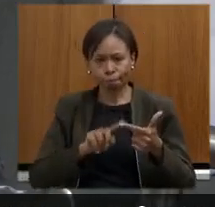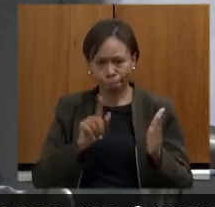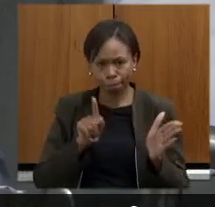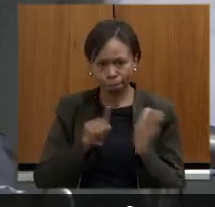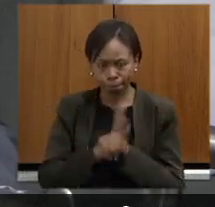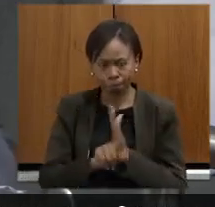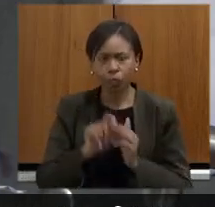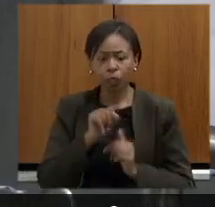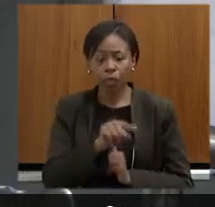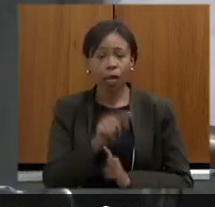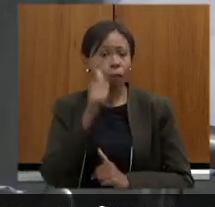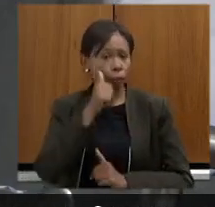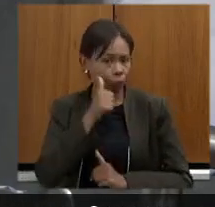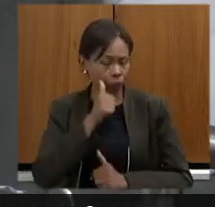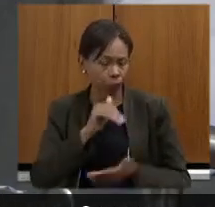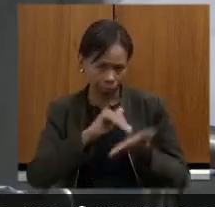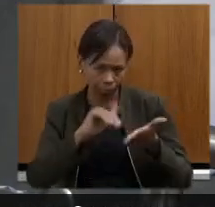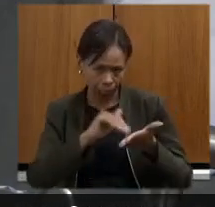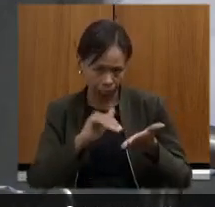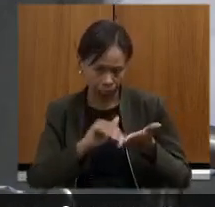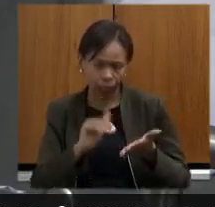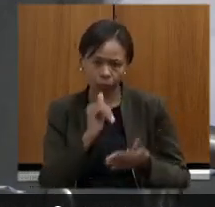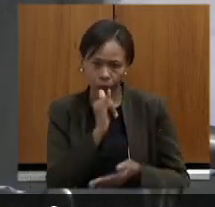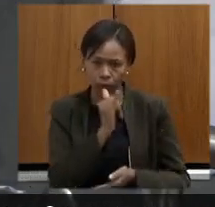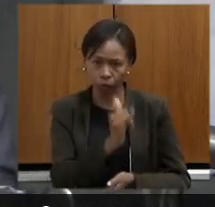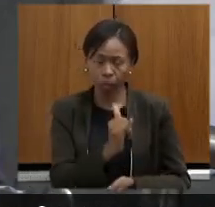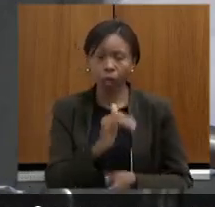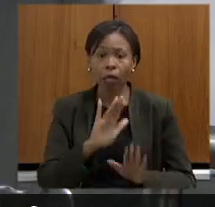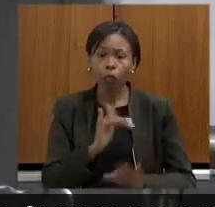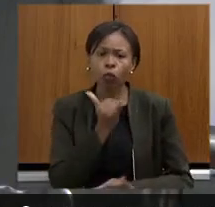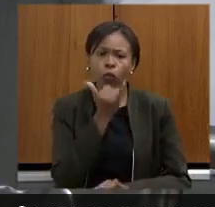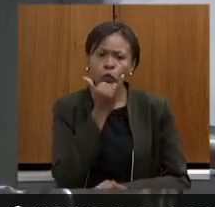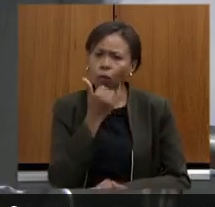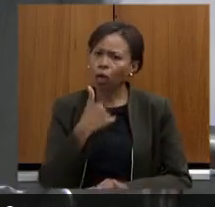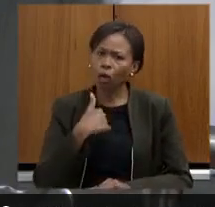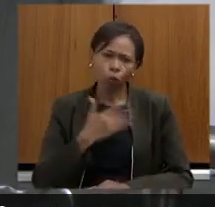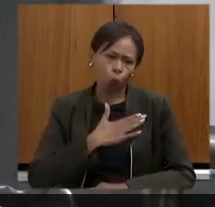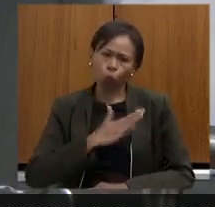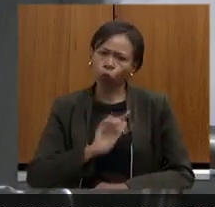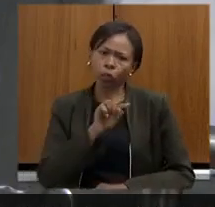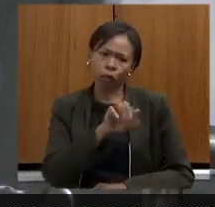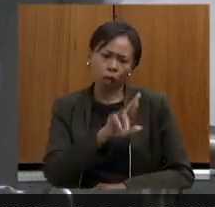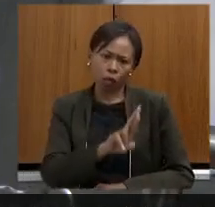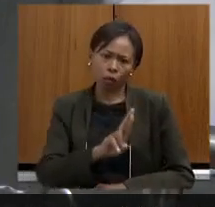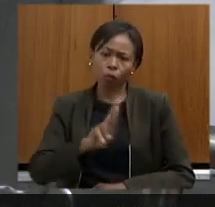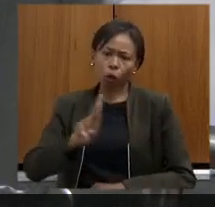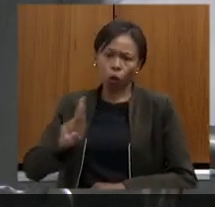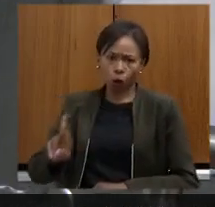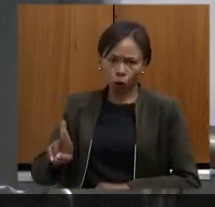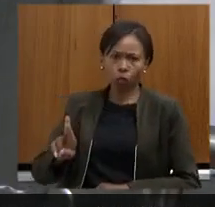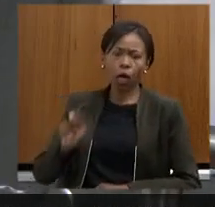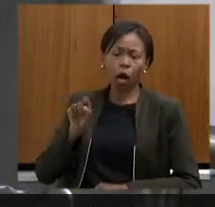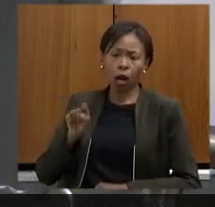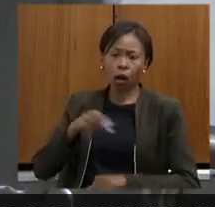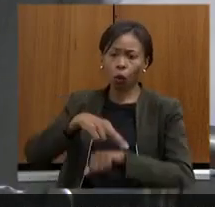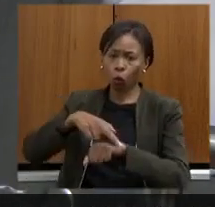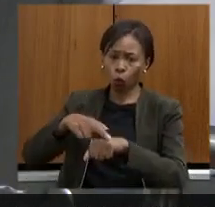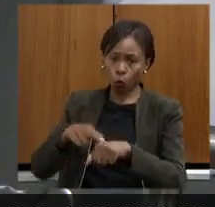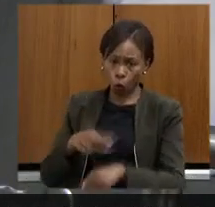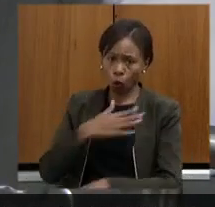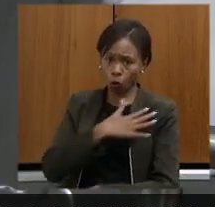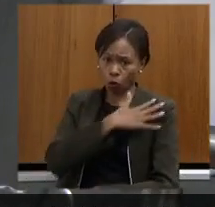é dizer para secretária que a eu não desculpa mas eu não fiquei muito satisfeito com a resposta dada ao Deputado sargento Rodrigues